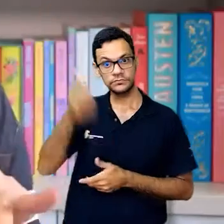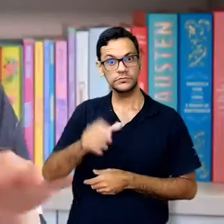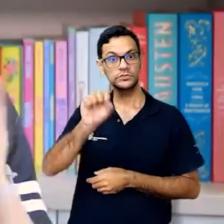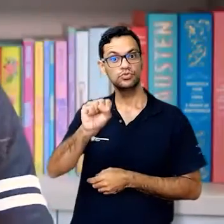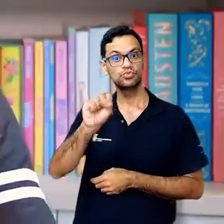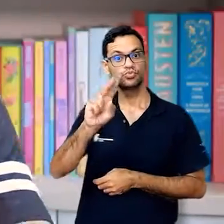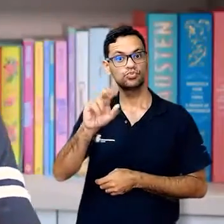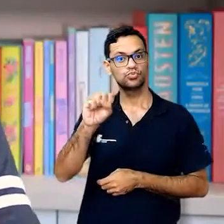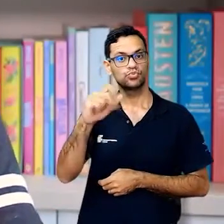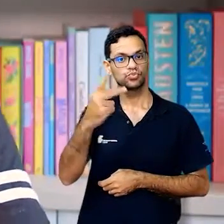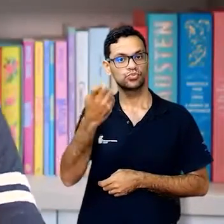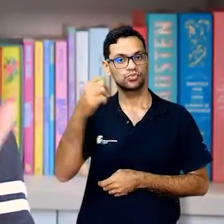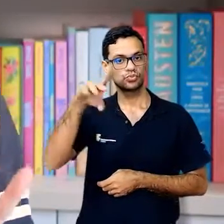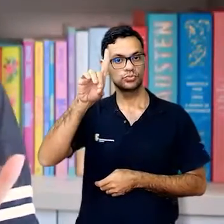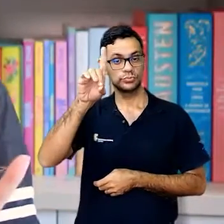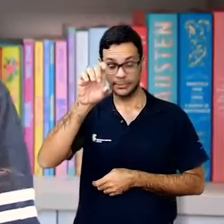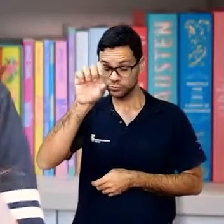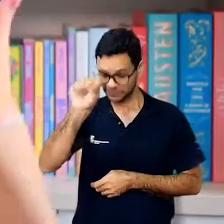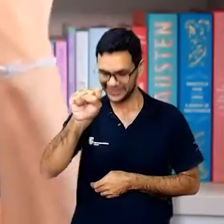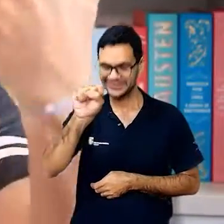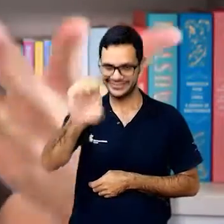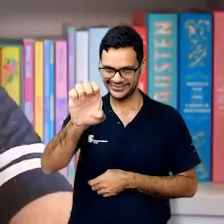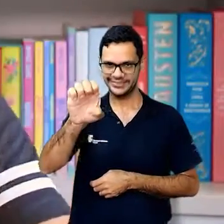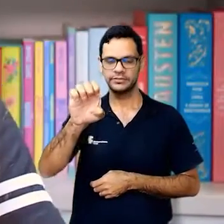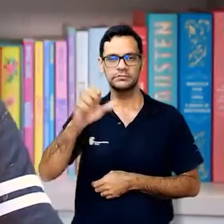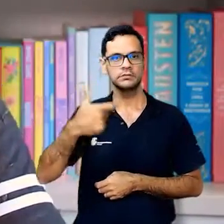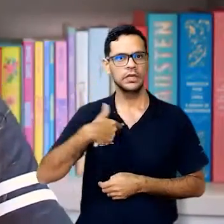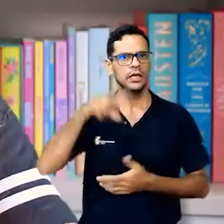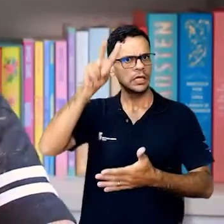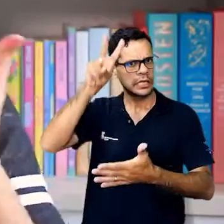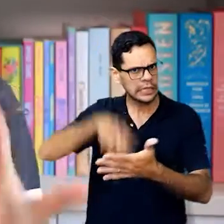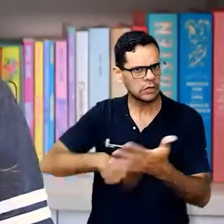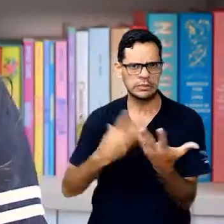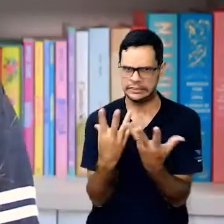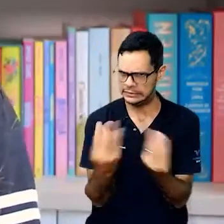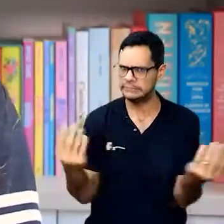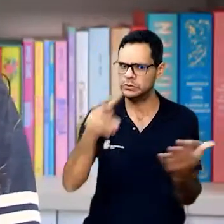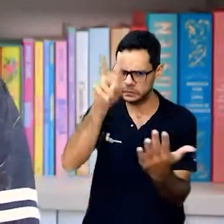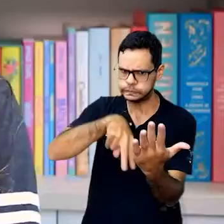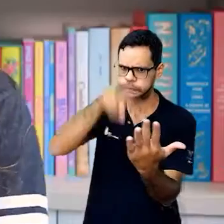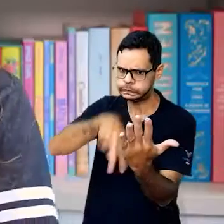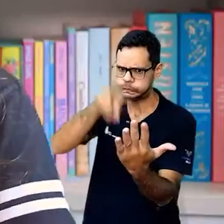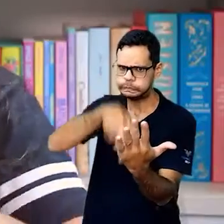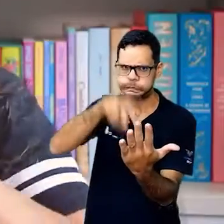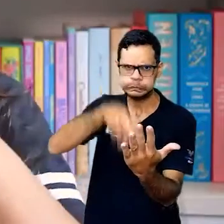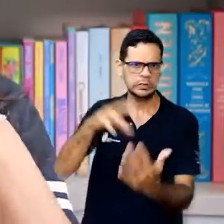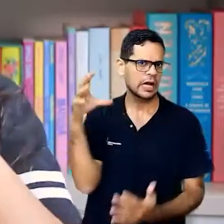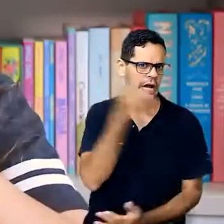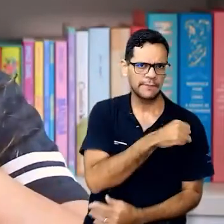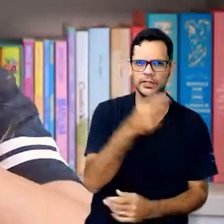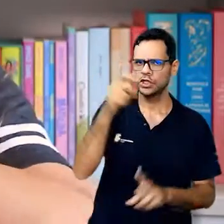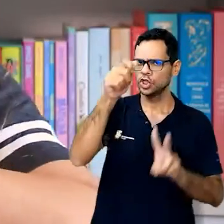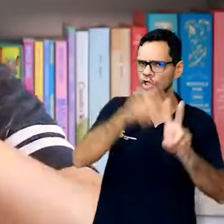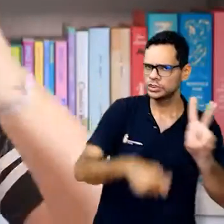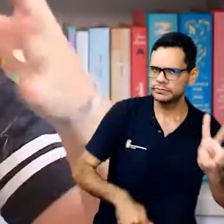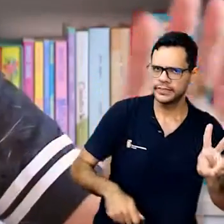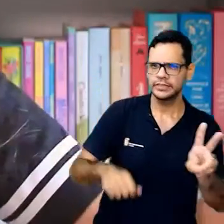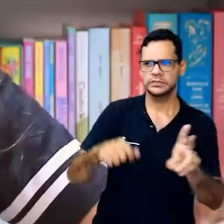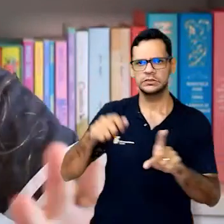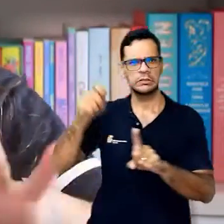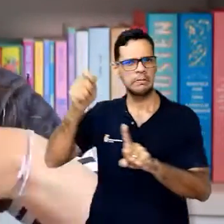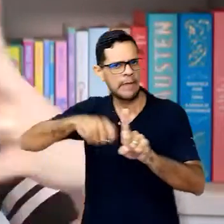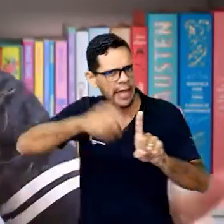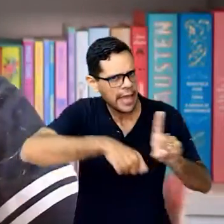é thriller/suspense. E esse, então, é um gênero que eu leio bastante, assim. Esse é um gênero que, normalmente, eu leio, assim, a cada